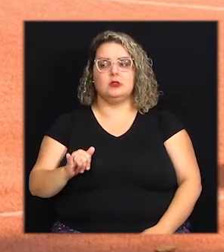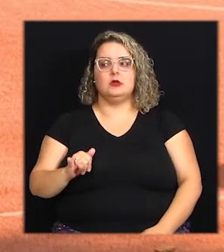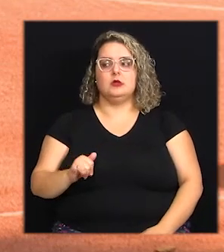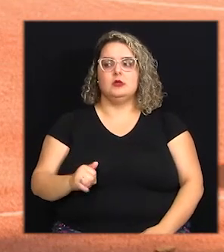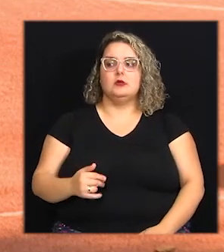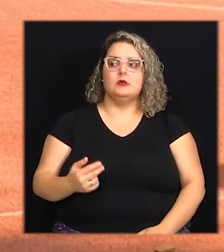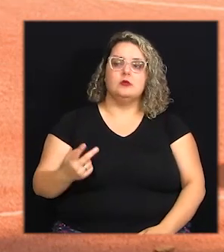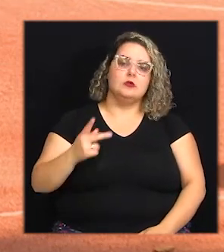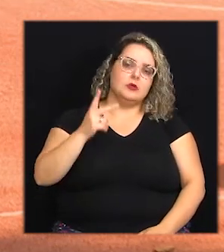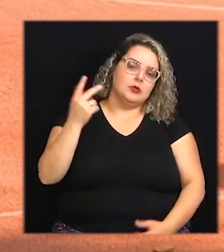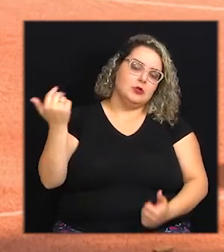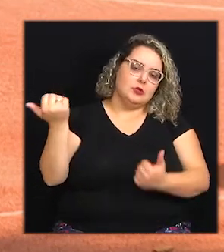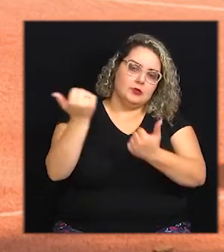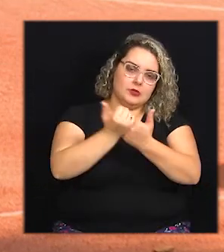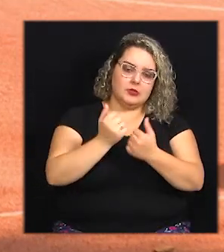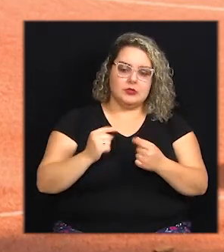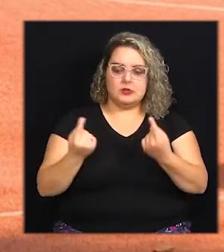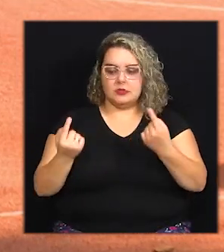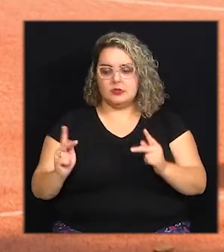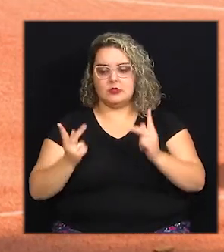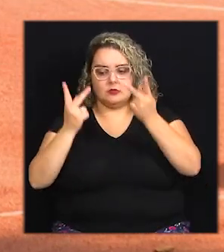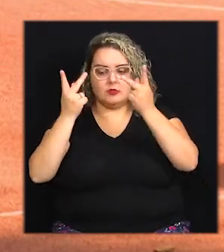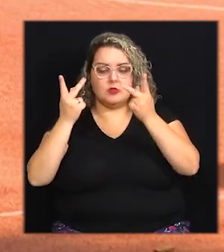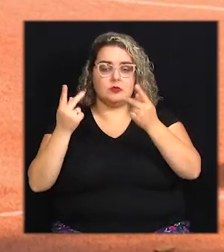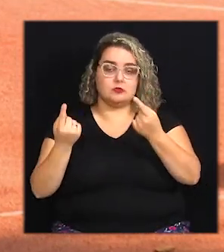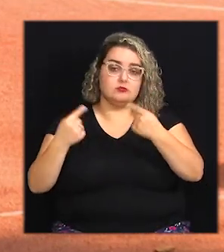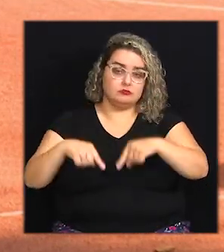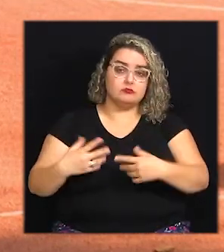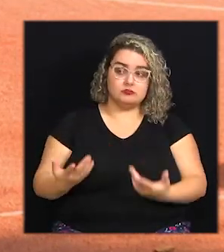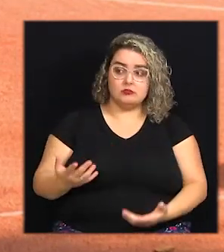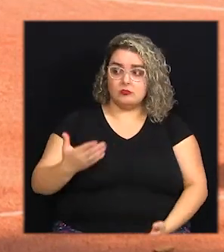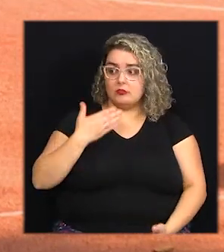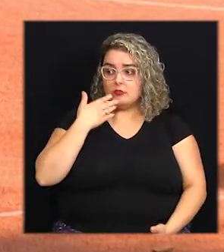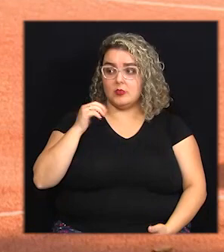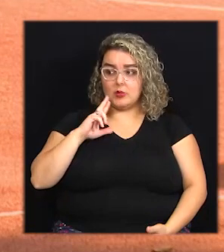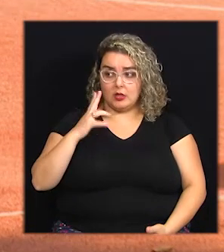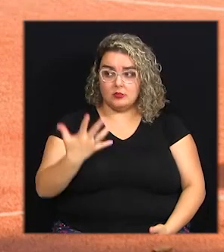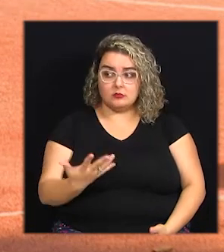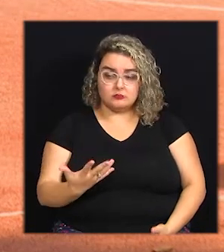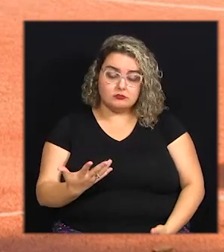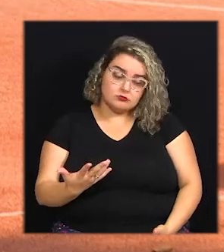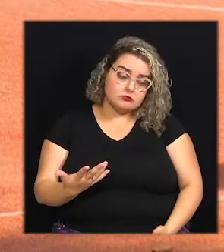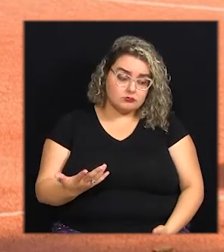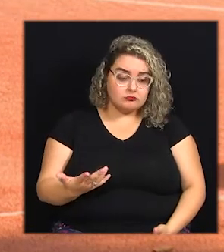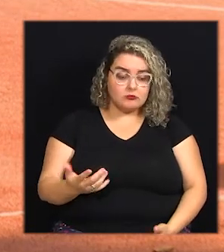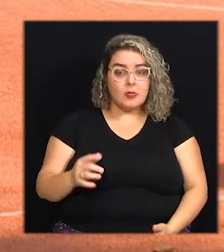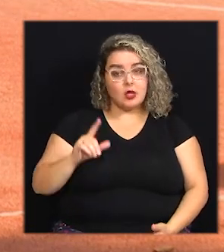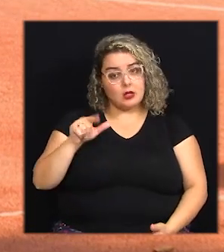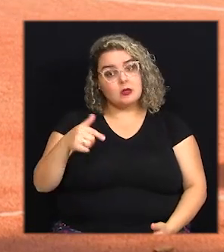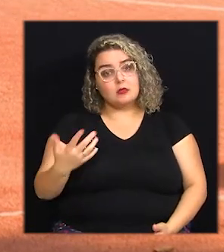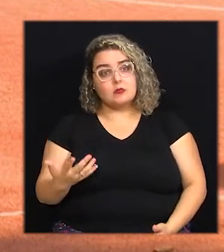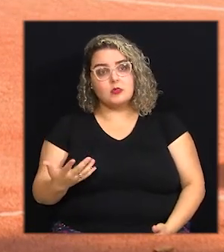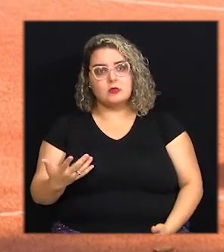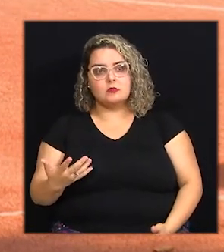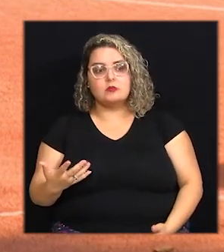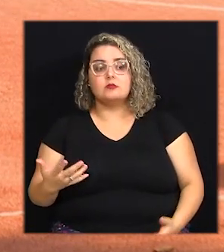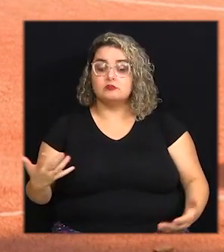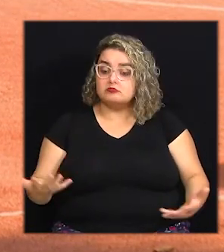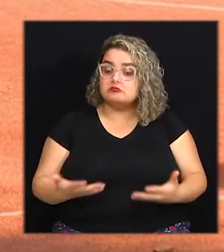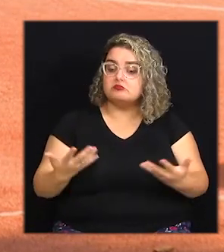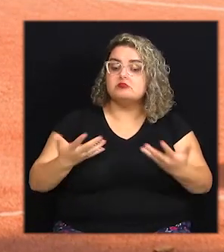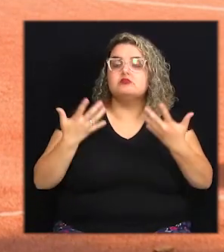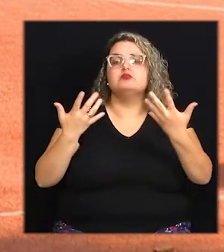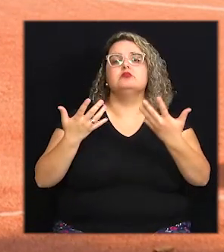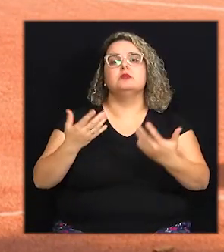fui vice-campeão no torneio. Nossa. Aí foi tipo o melhor resultado assim, e foi depois disso assim que me deu também mais motivação